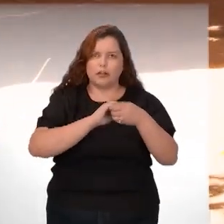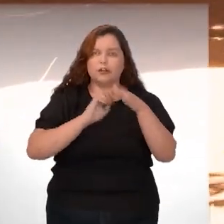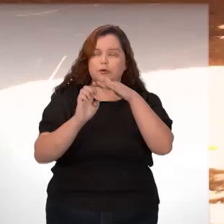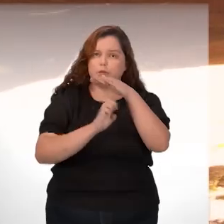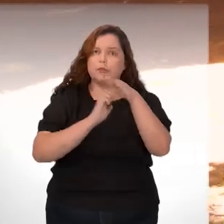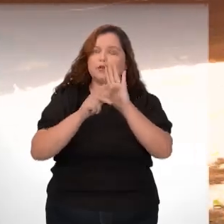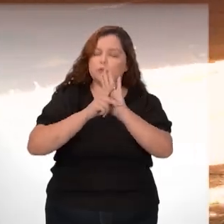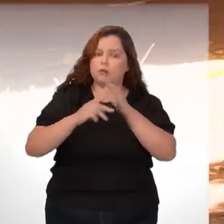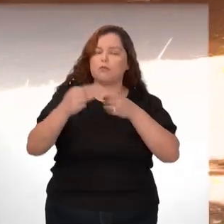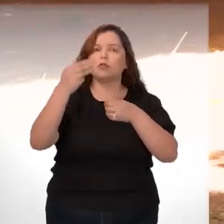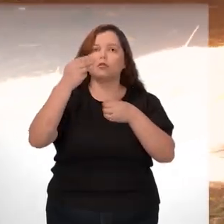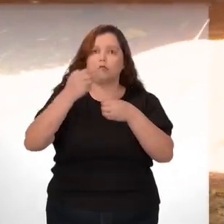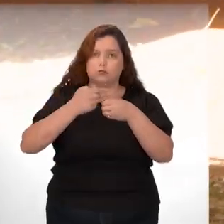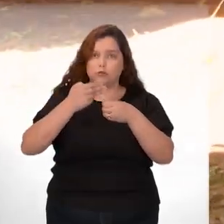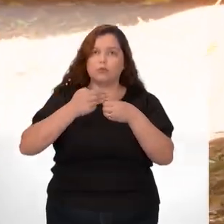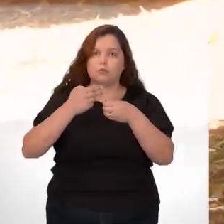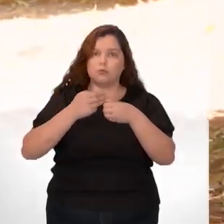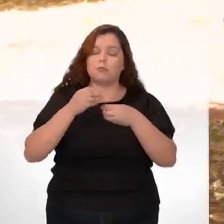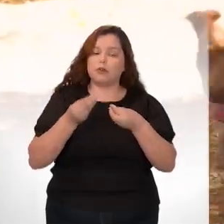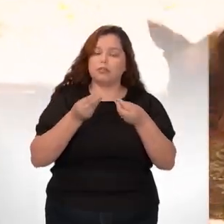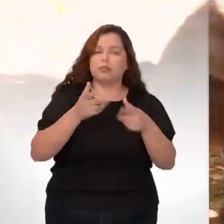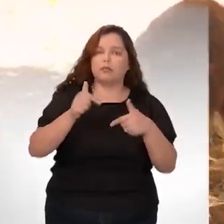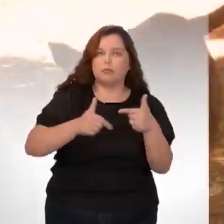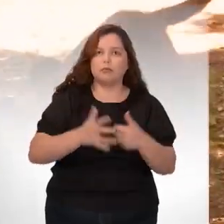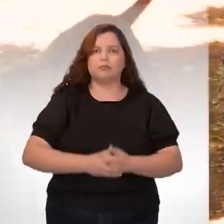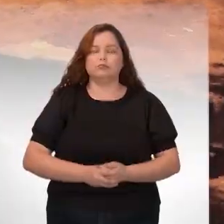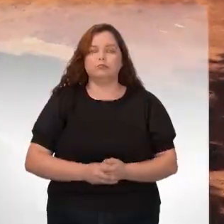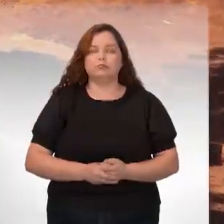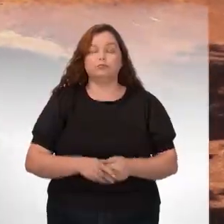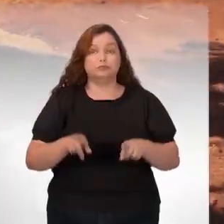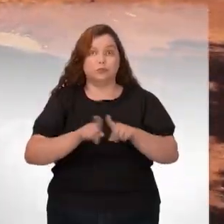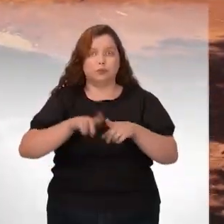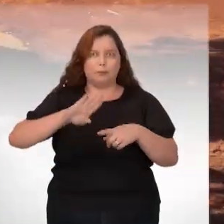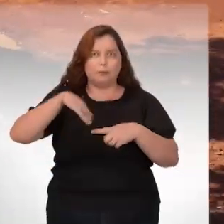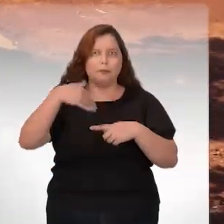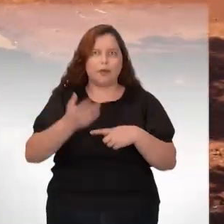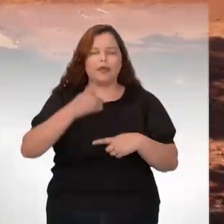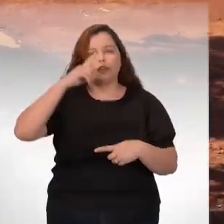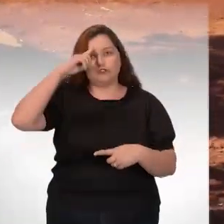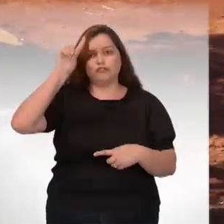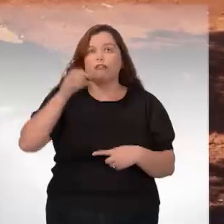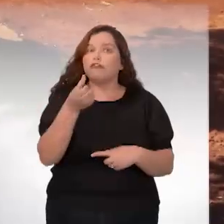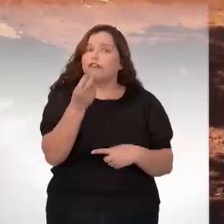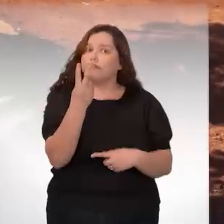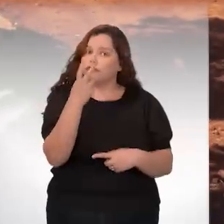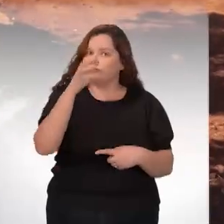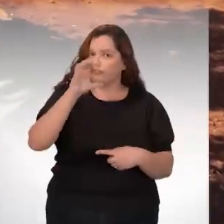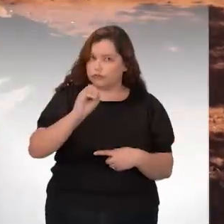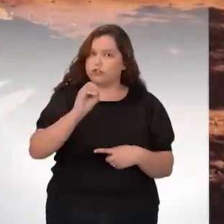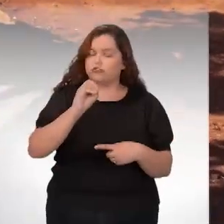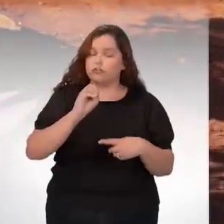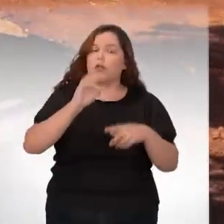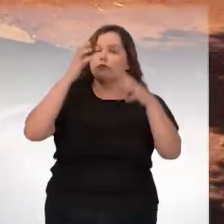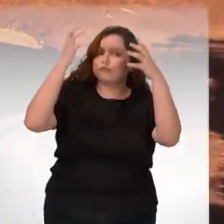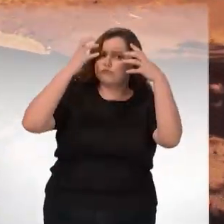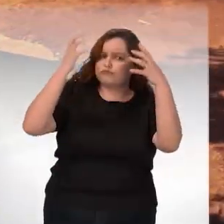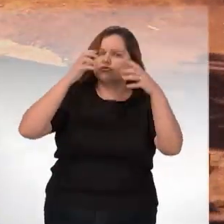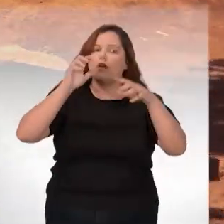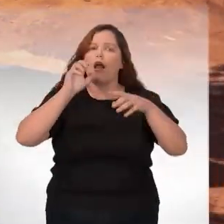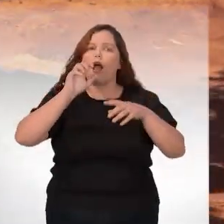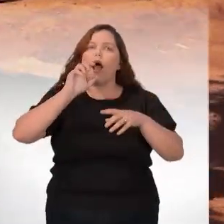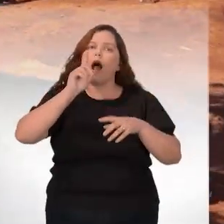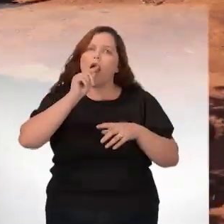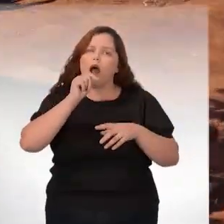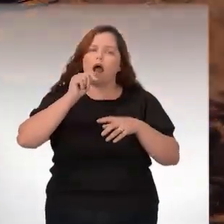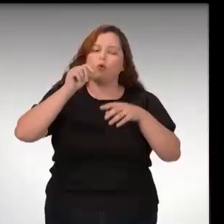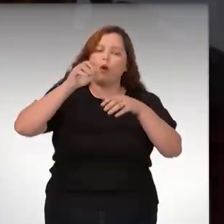do Estado, para o fornecimento dos serviços. Além disso, a prefeitura tinha 20 dias para disponibilizar lavanderias, torneiras